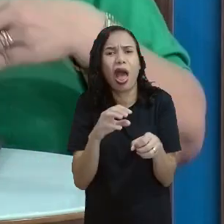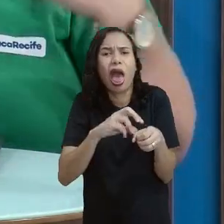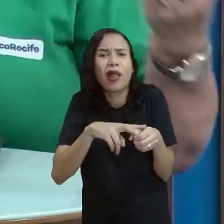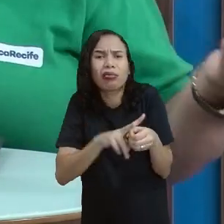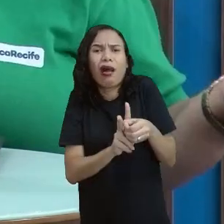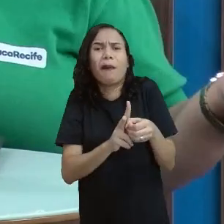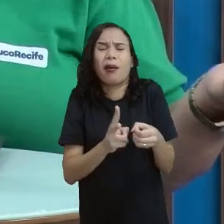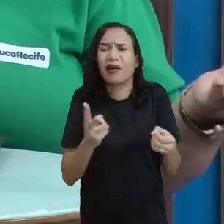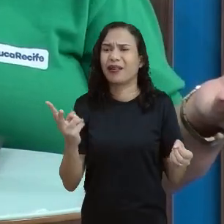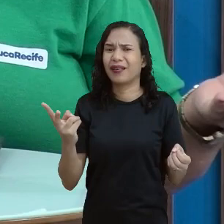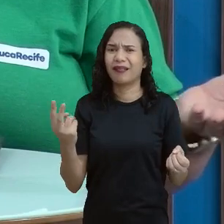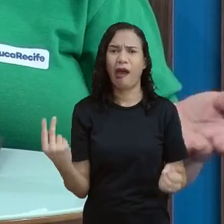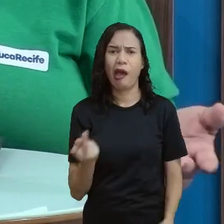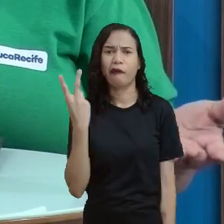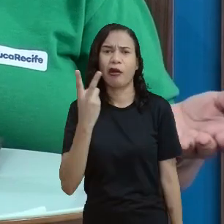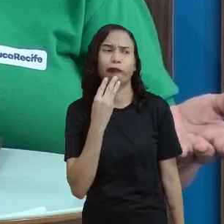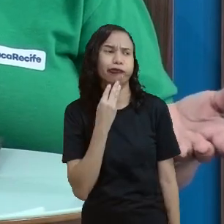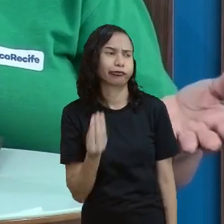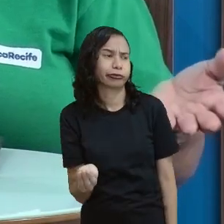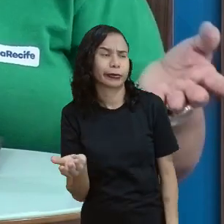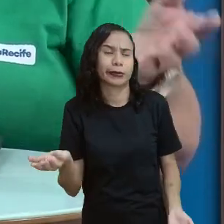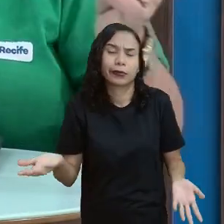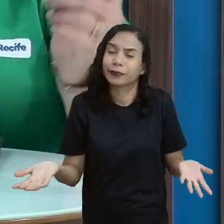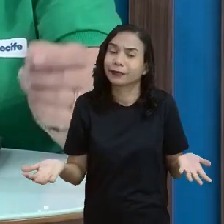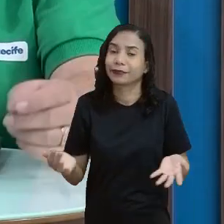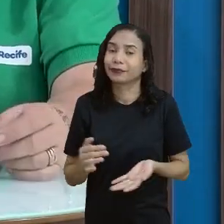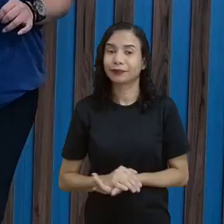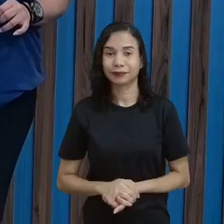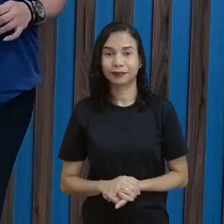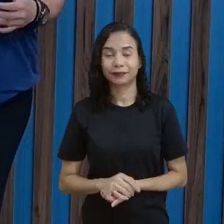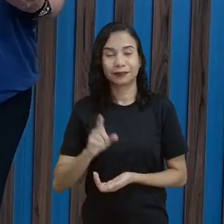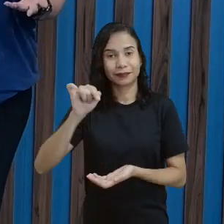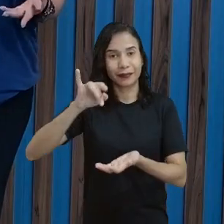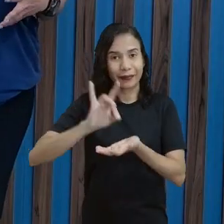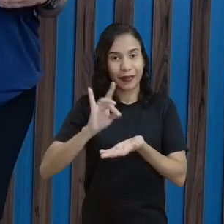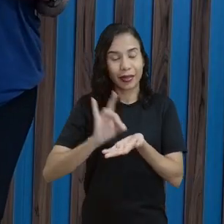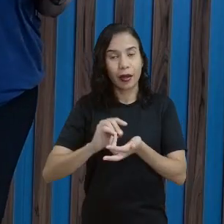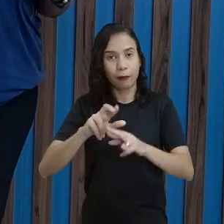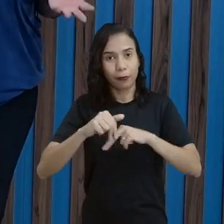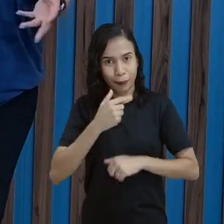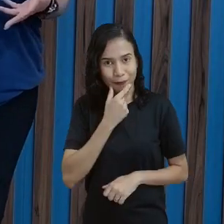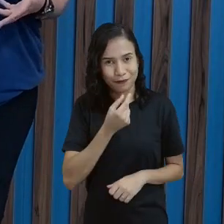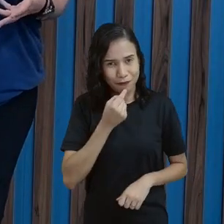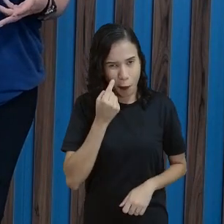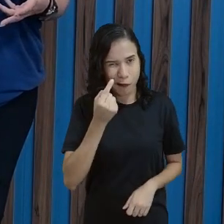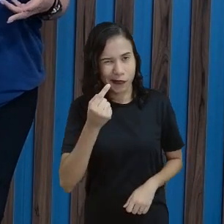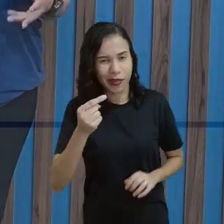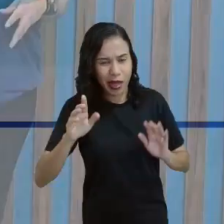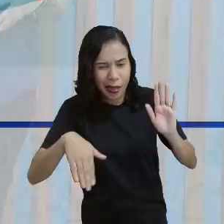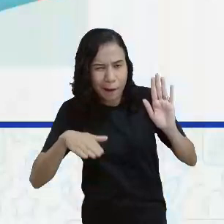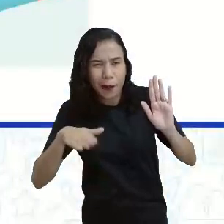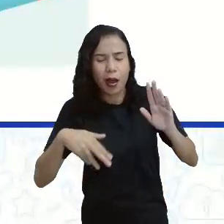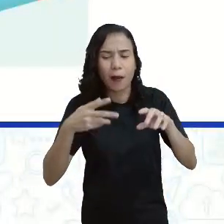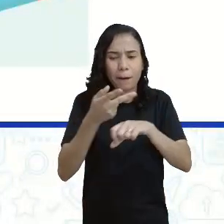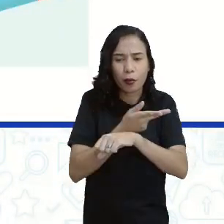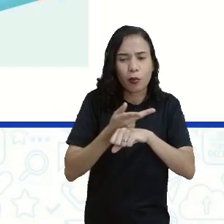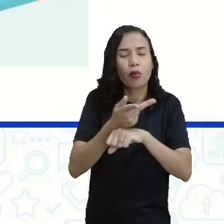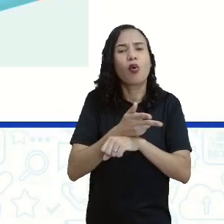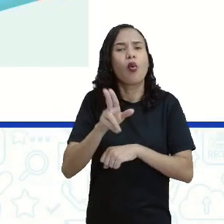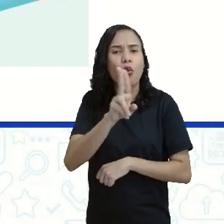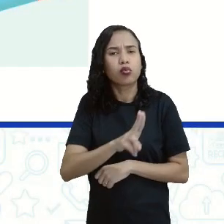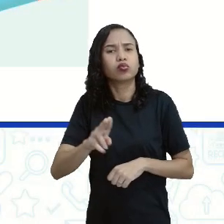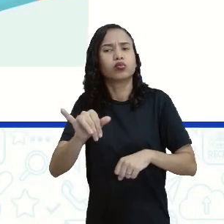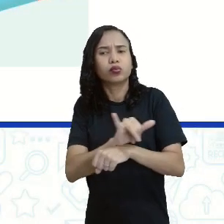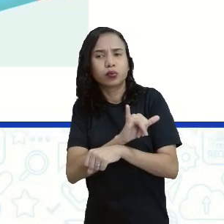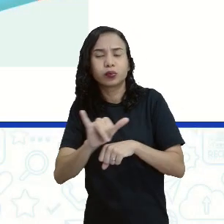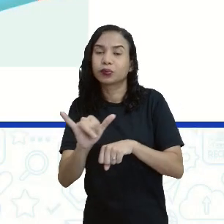tampinha sem valor comercial. É verdade. Então, para esse moço sair na praia procurando, ele usou de um